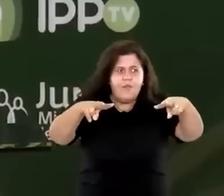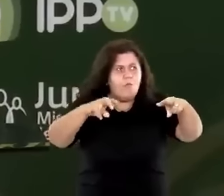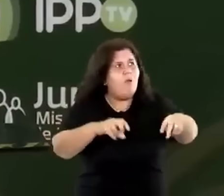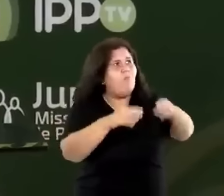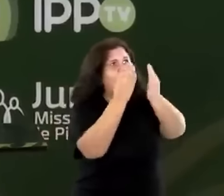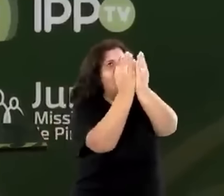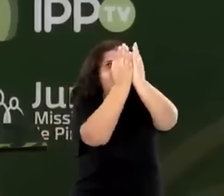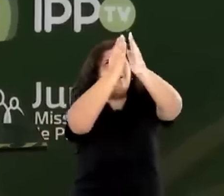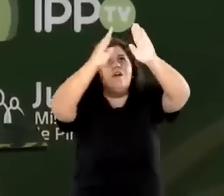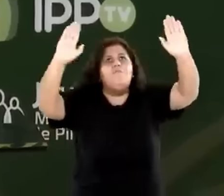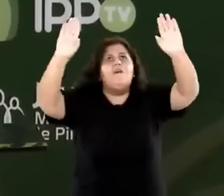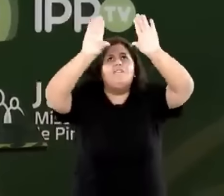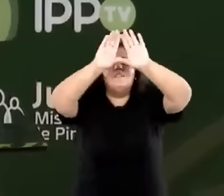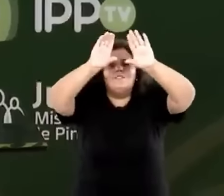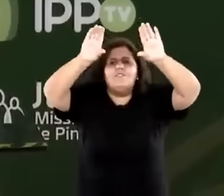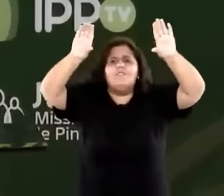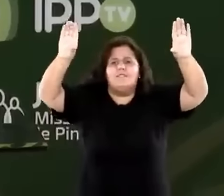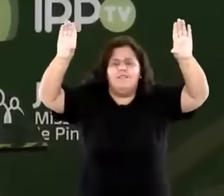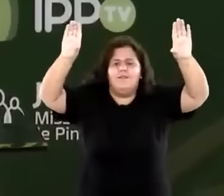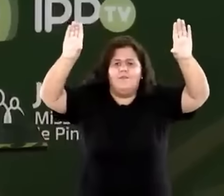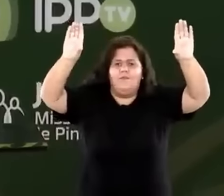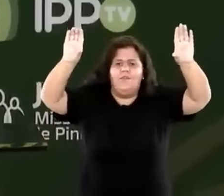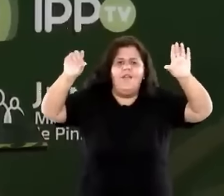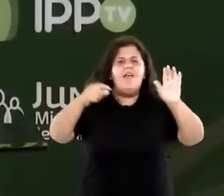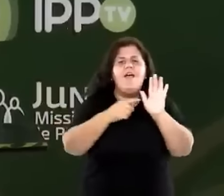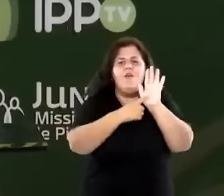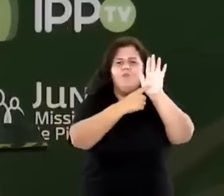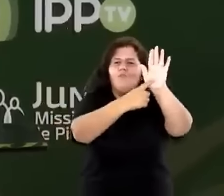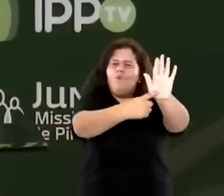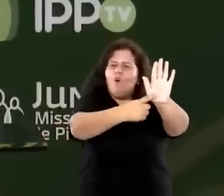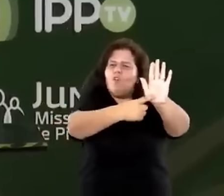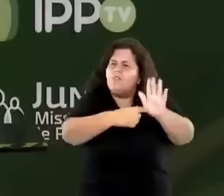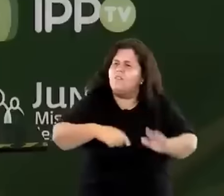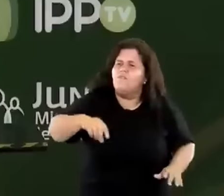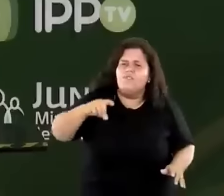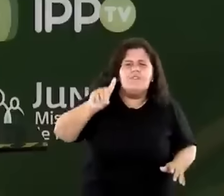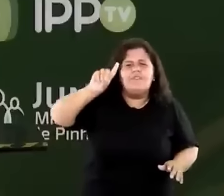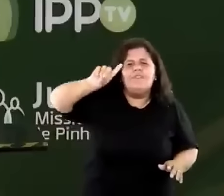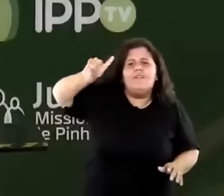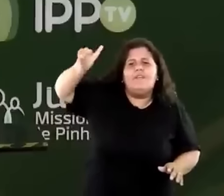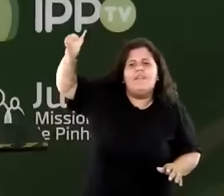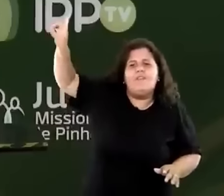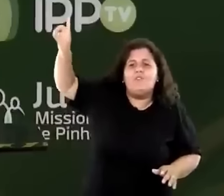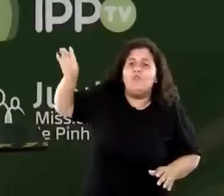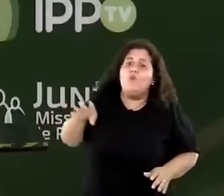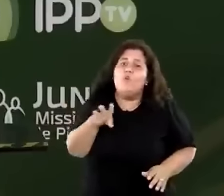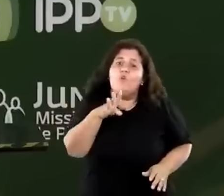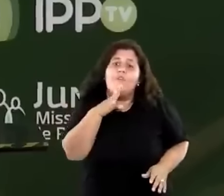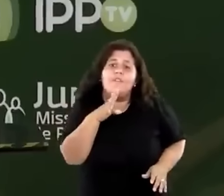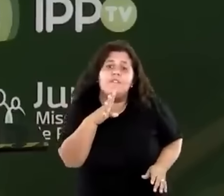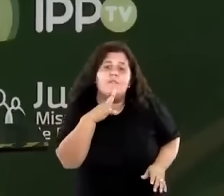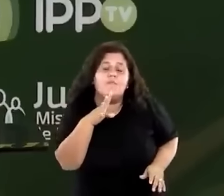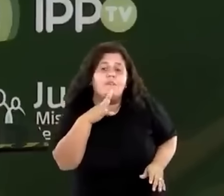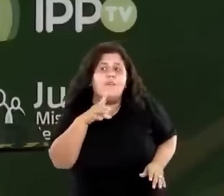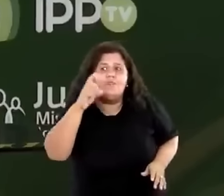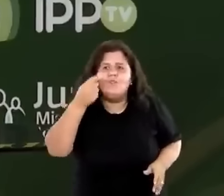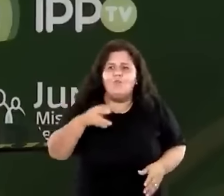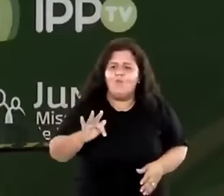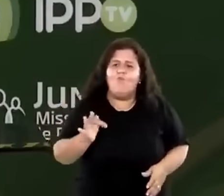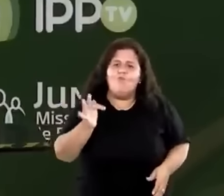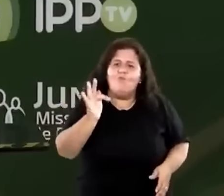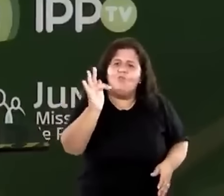céu a revelação de Deus o conhecimento do futuro não emana